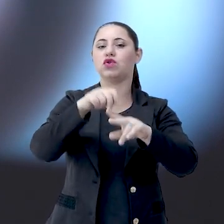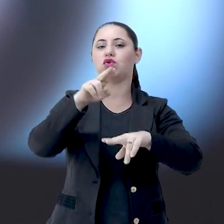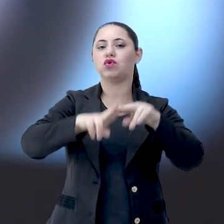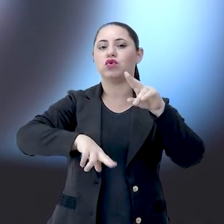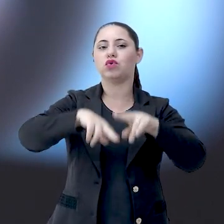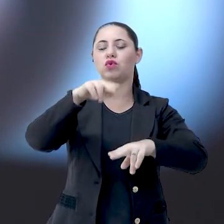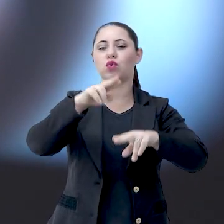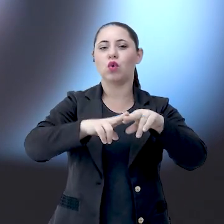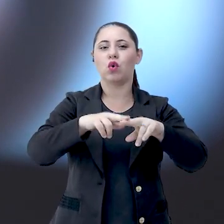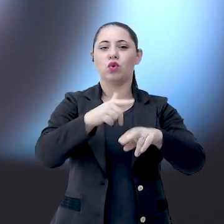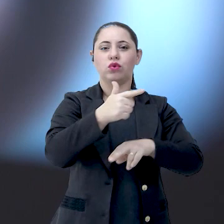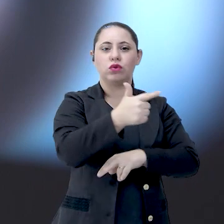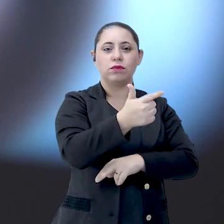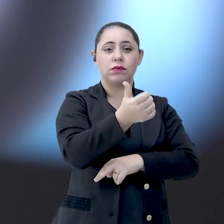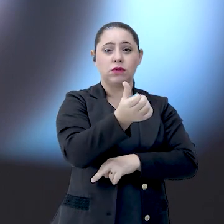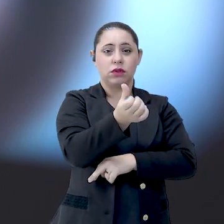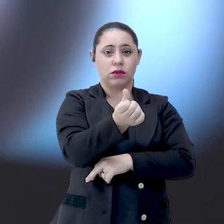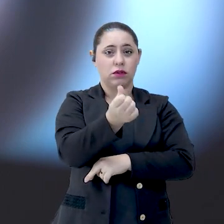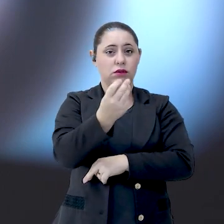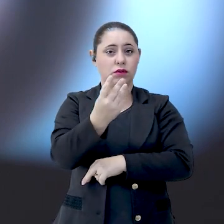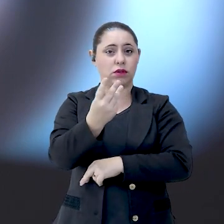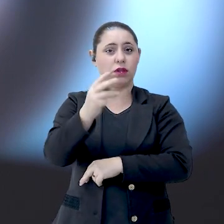julho foram gerados